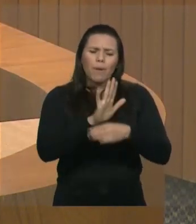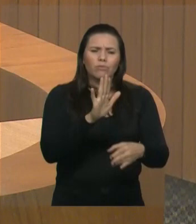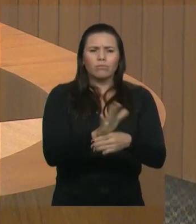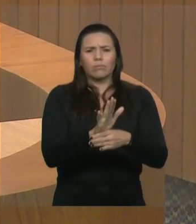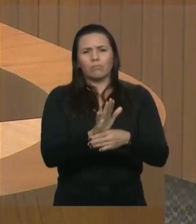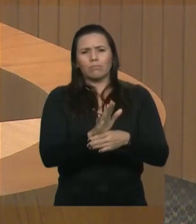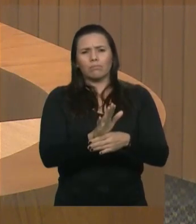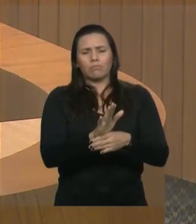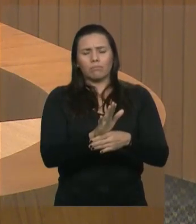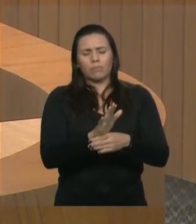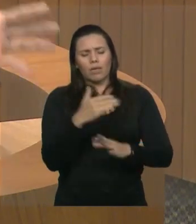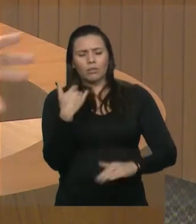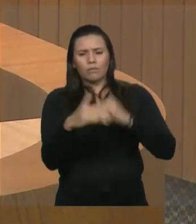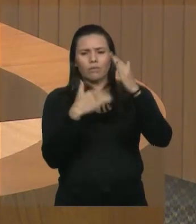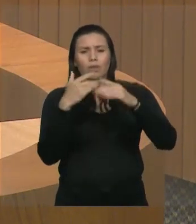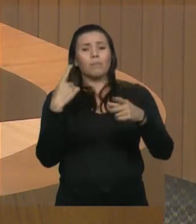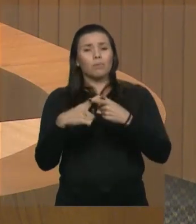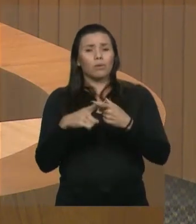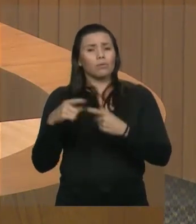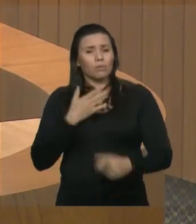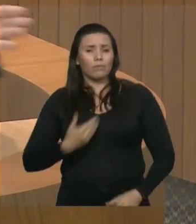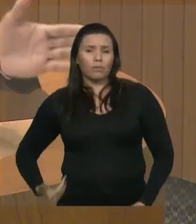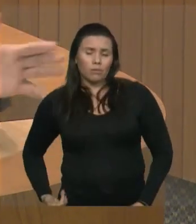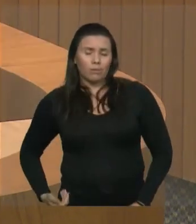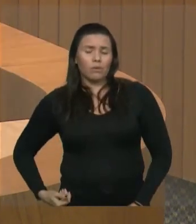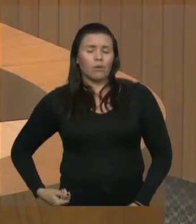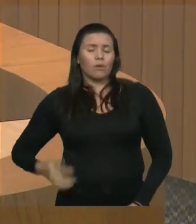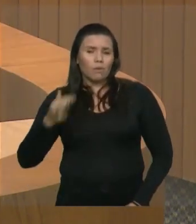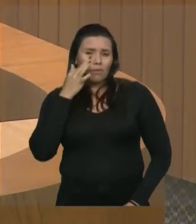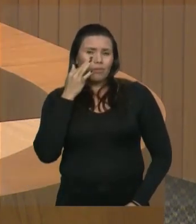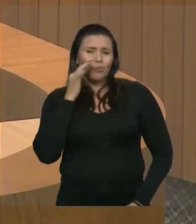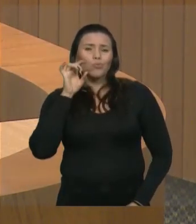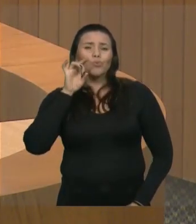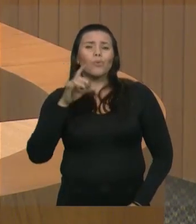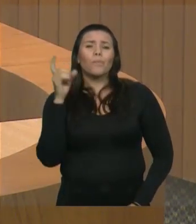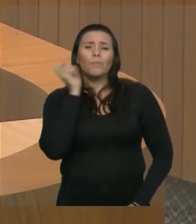Dino, não melhora em nada, não modifica em nada.